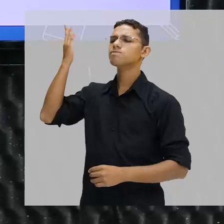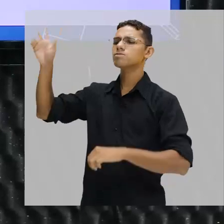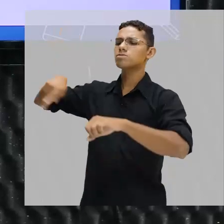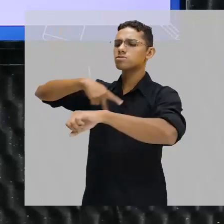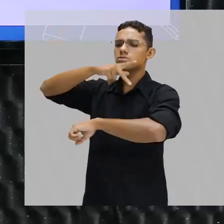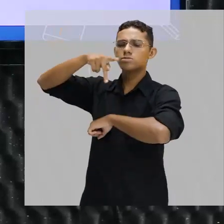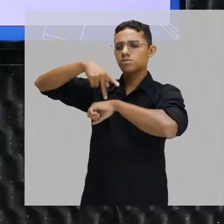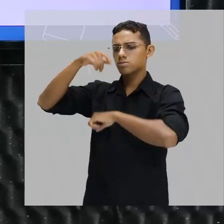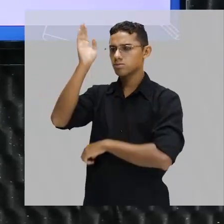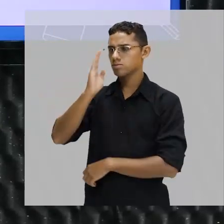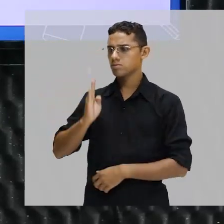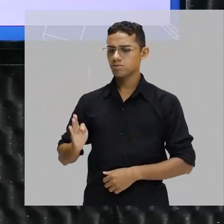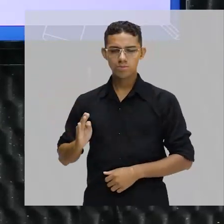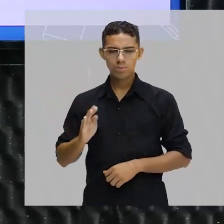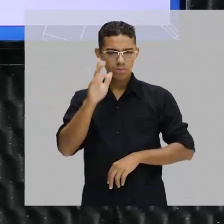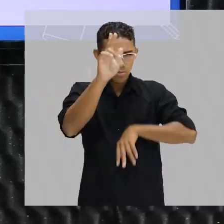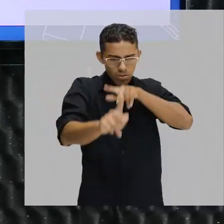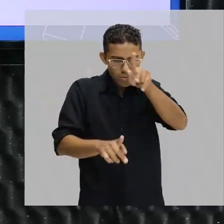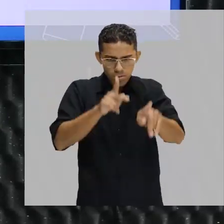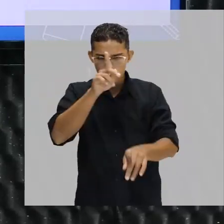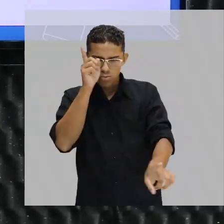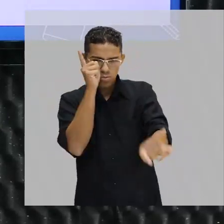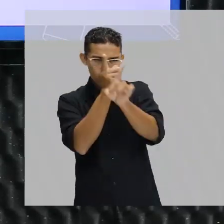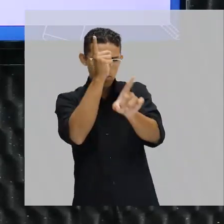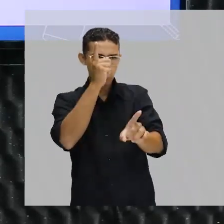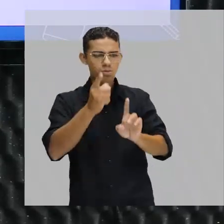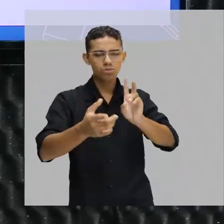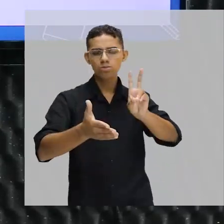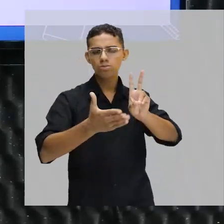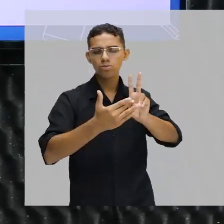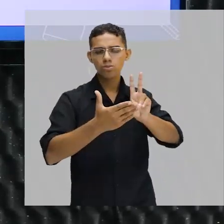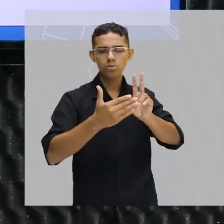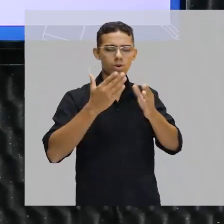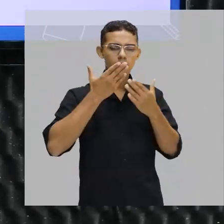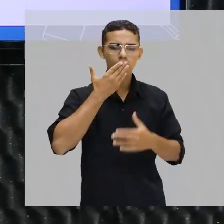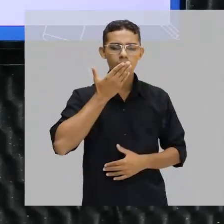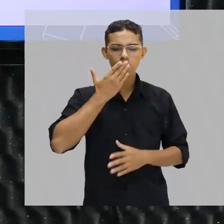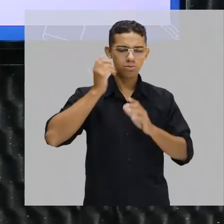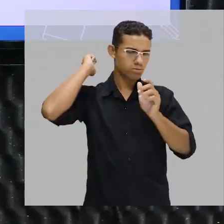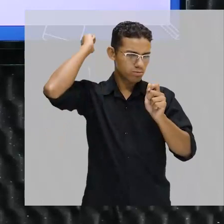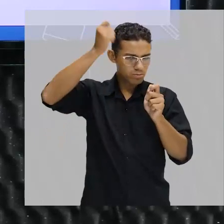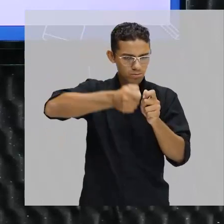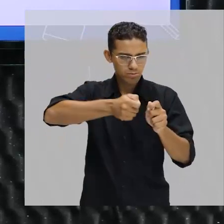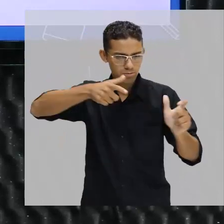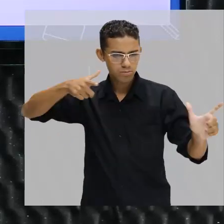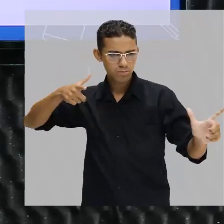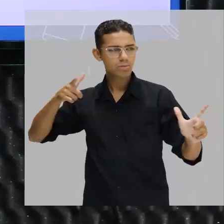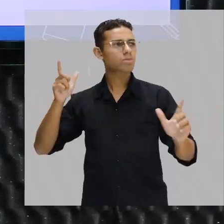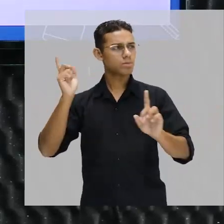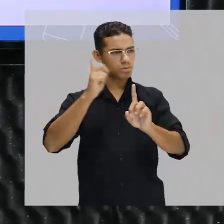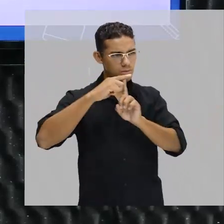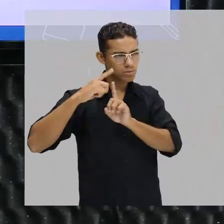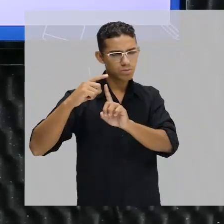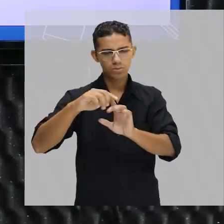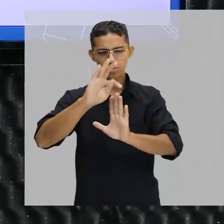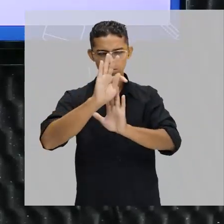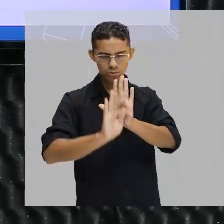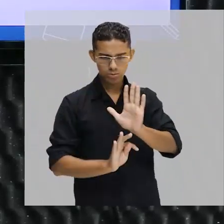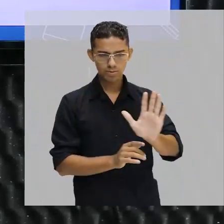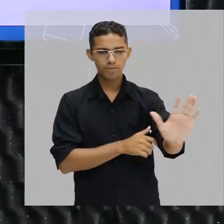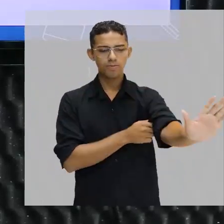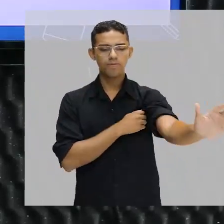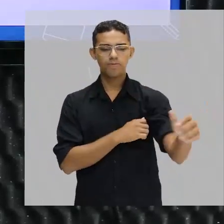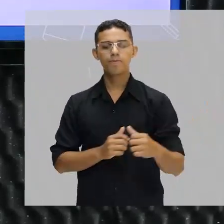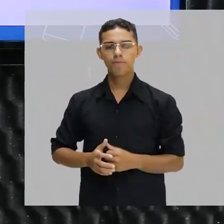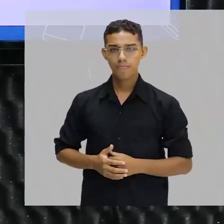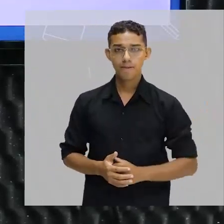o povo que aqui eles encontraram, né, para vocês terem ideia da importância dessa tipologia textual.